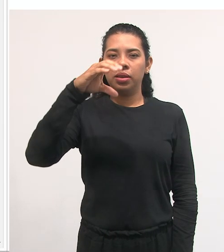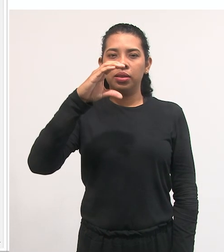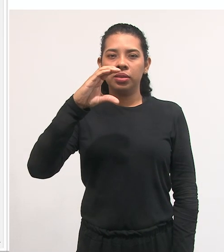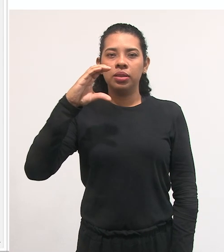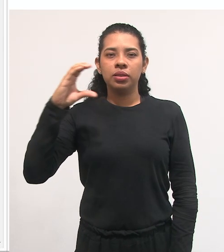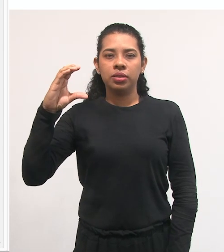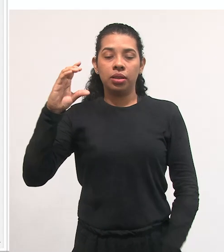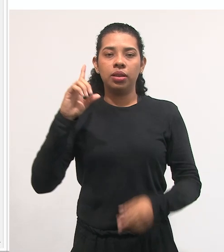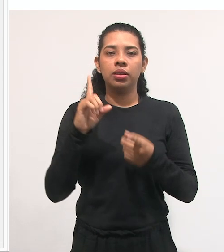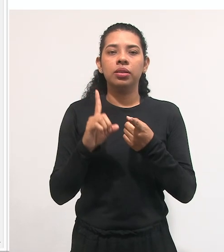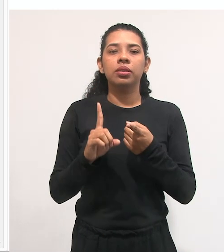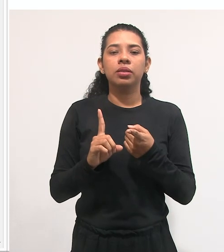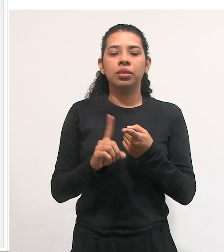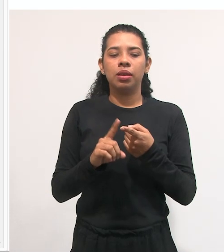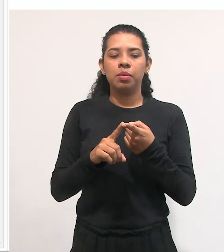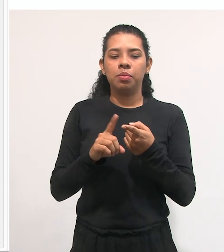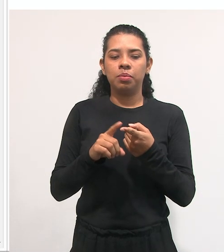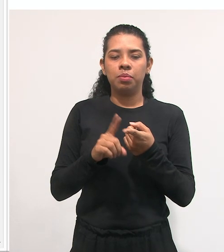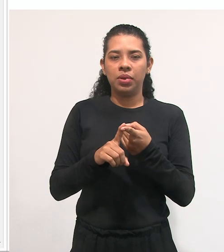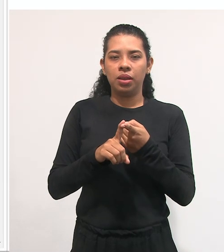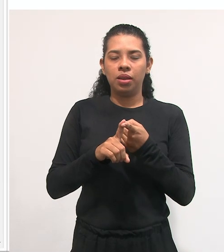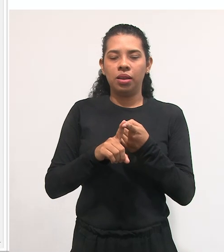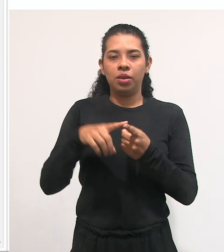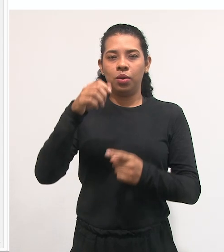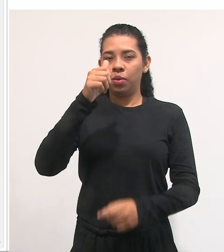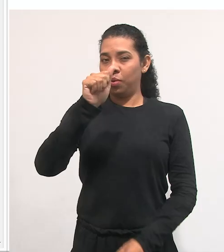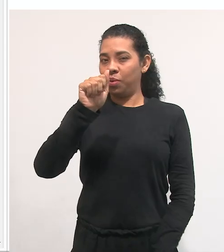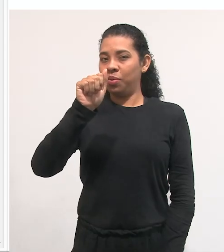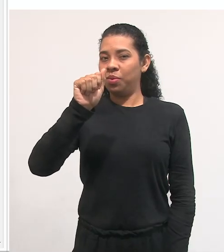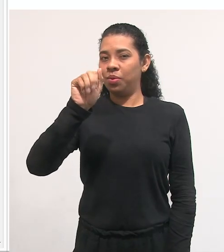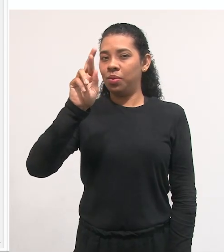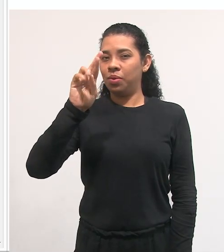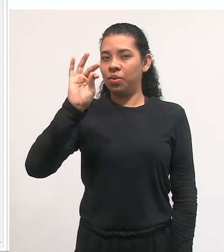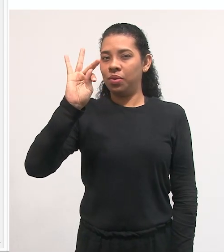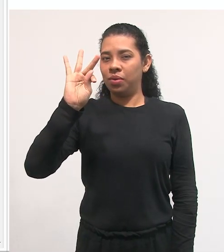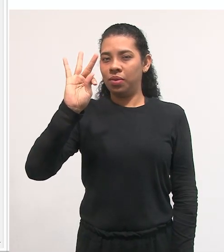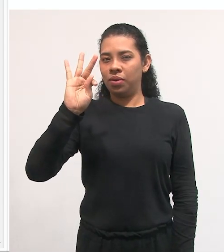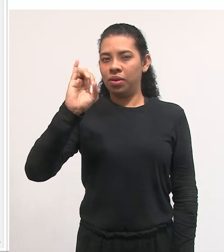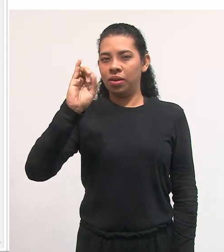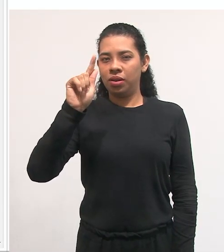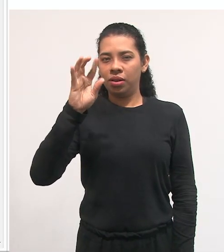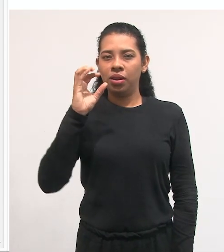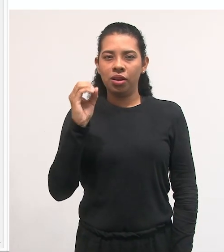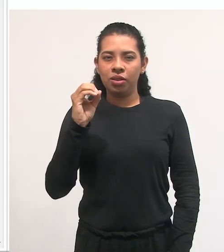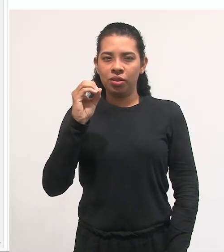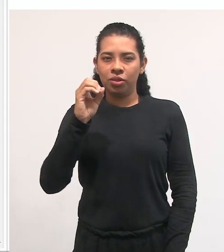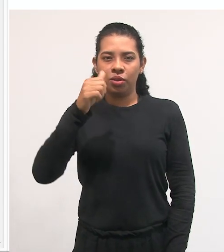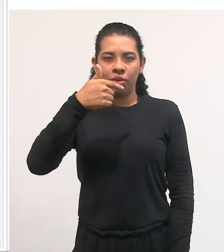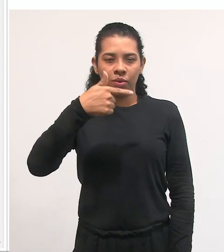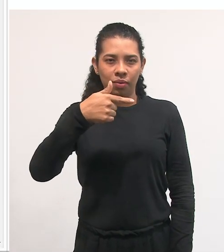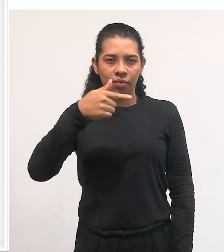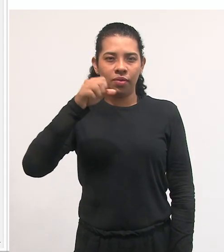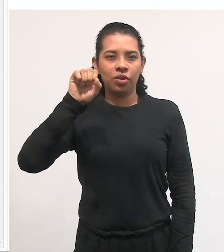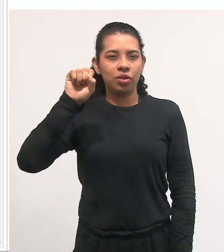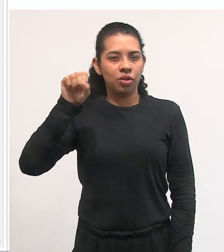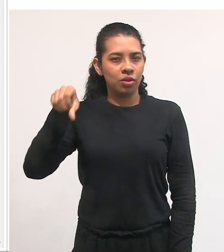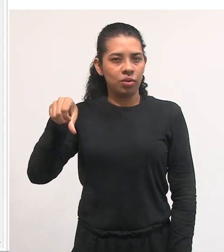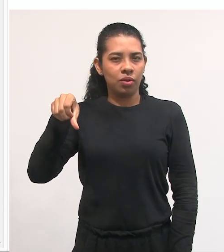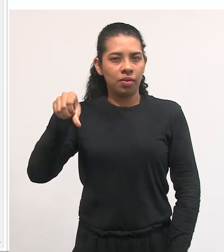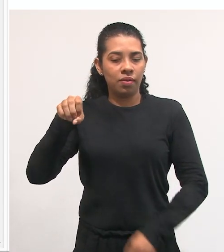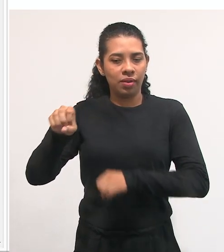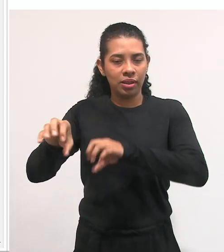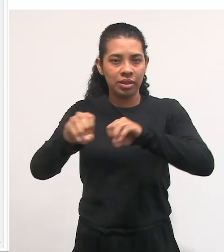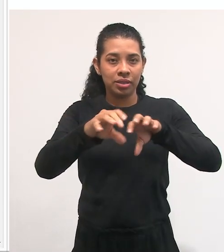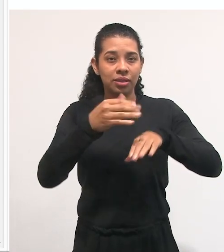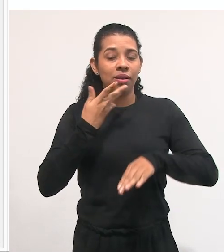O artigo 29, já que nós somos pedagogos, vai tratar do currículo para a educação infantil. E olha